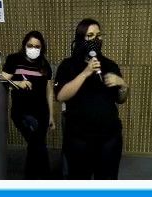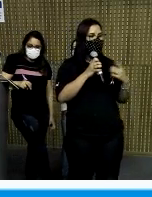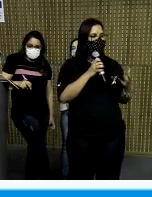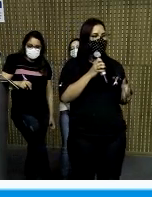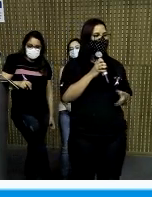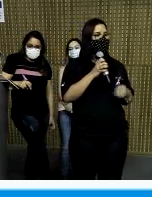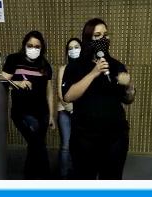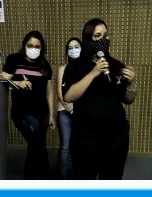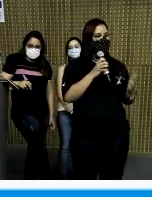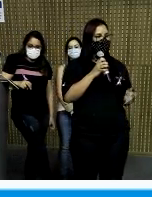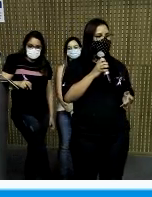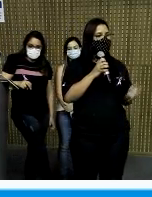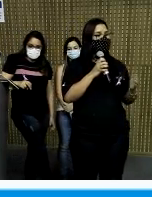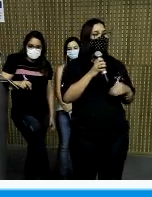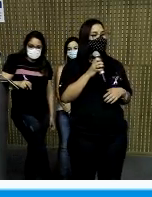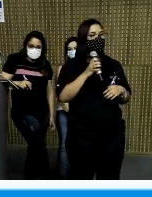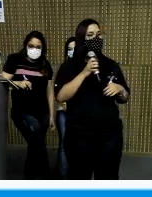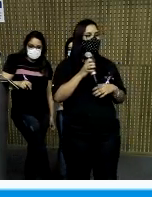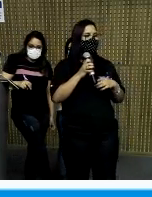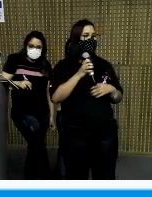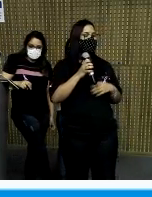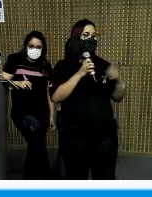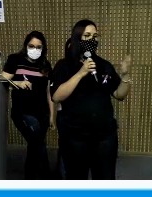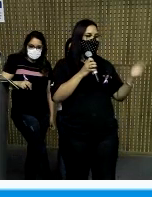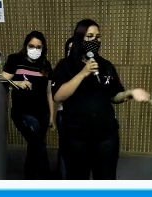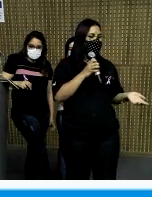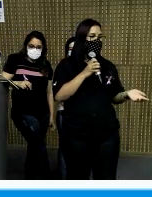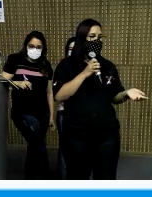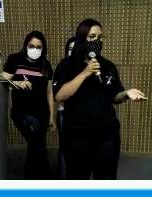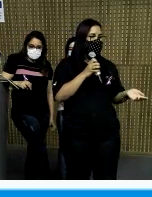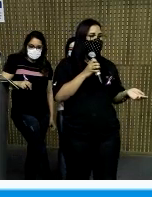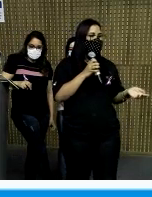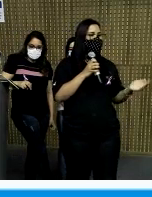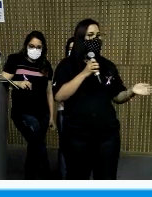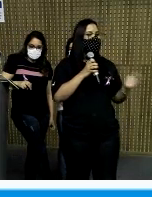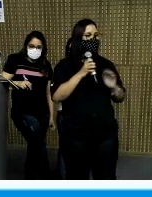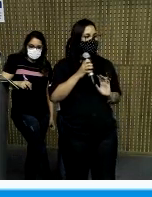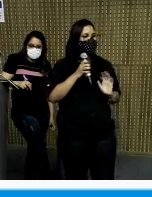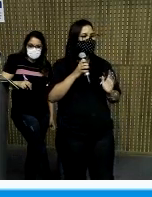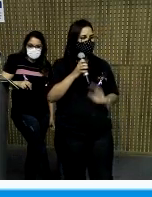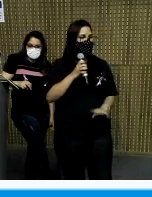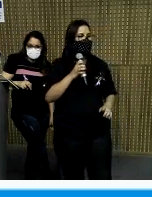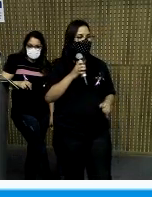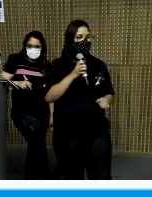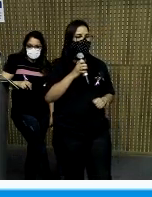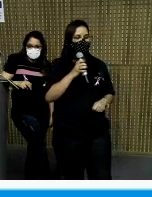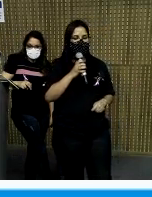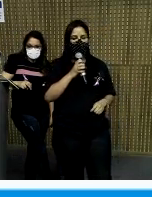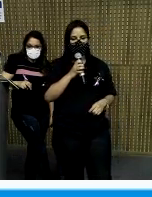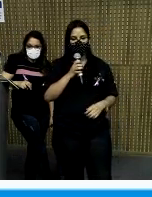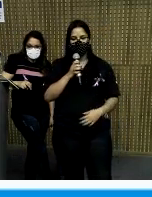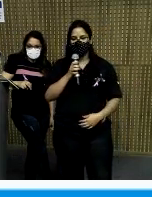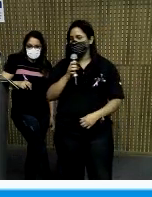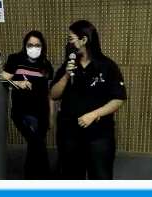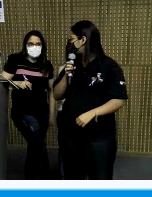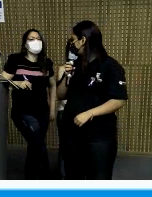pacientes que chegam com dor, a médica solicita para ver se é caso de ser acompanhado pela ortopedia, né, ou se é caso que ela pode acompanhar na própria